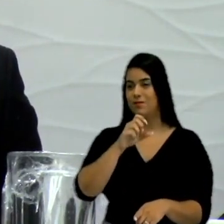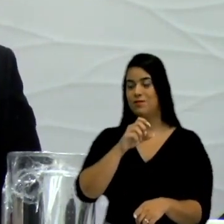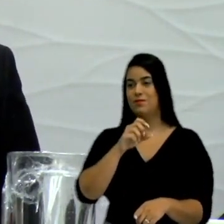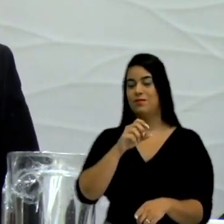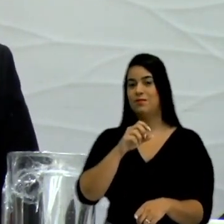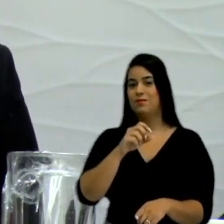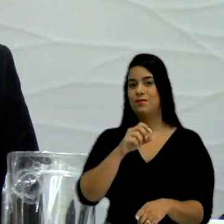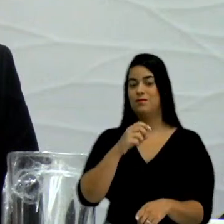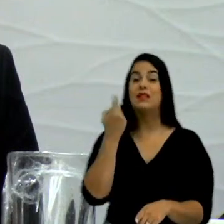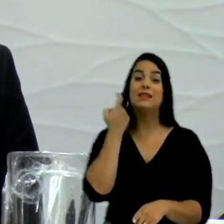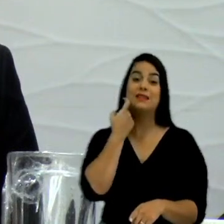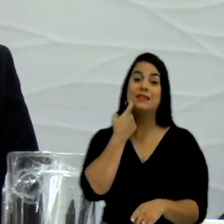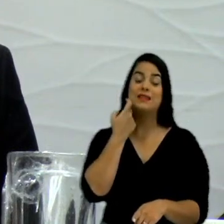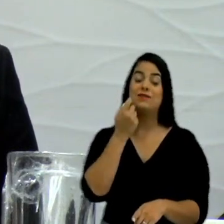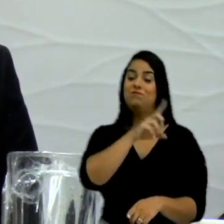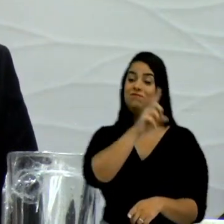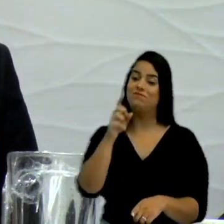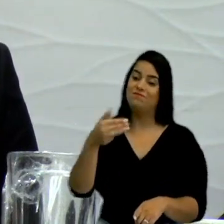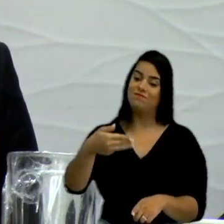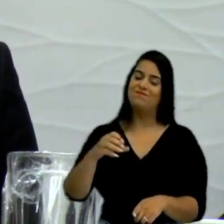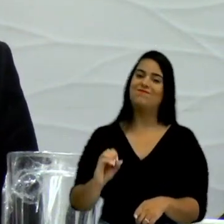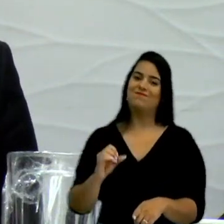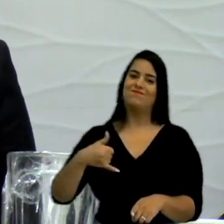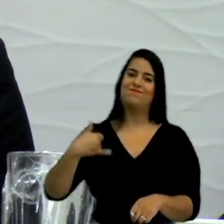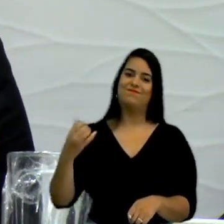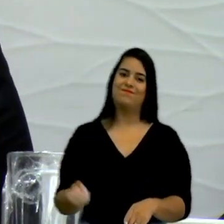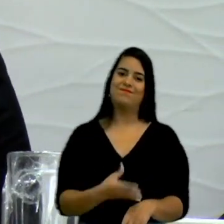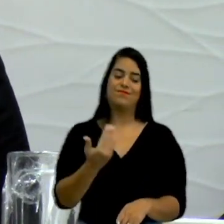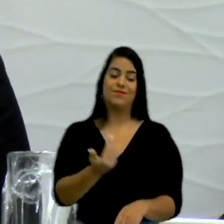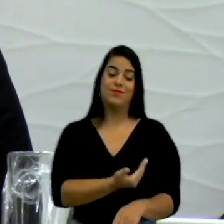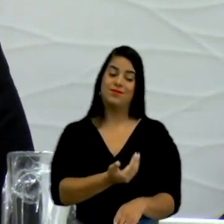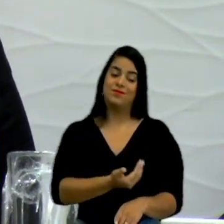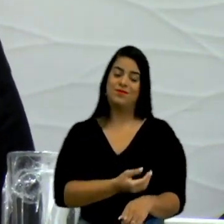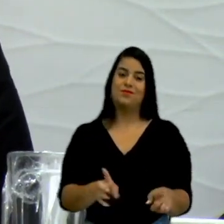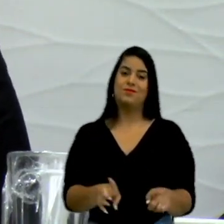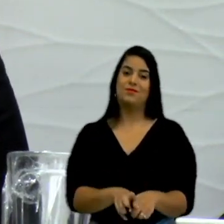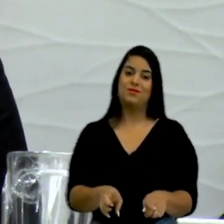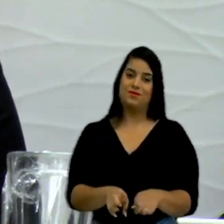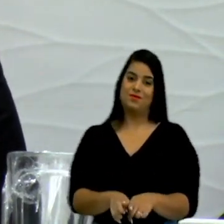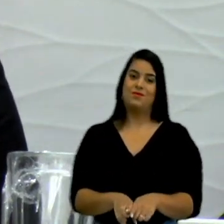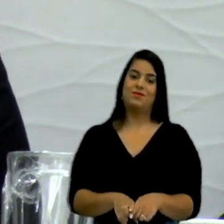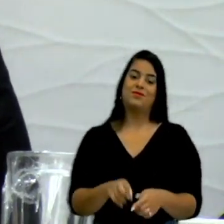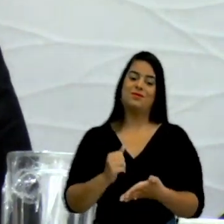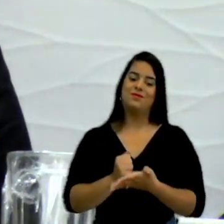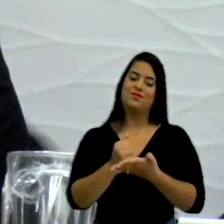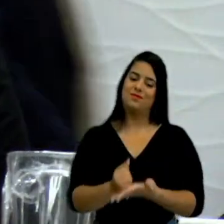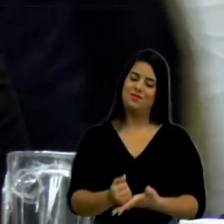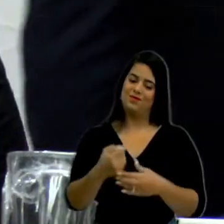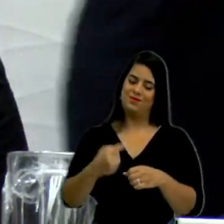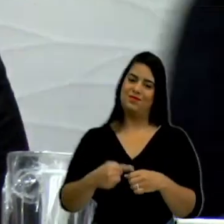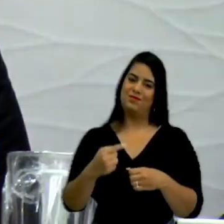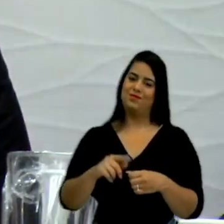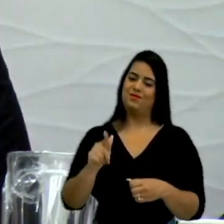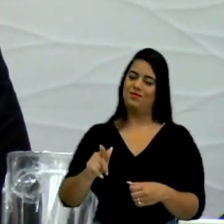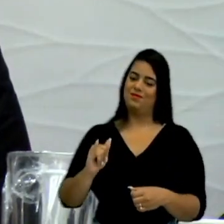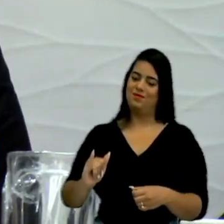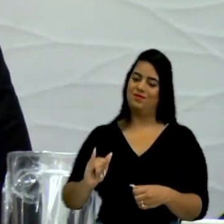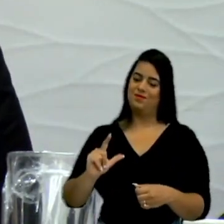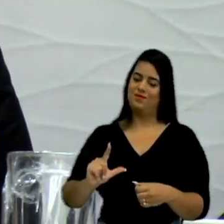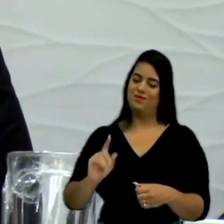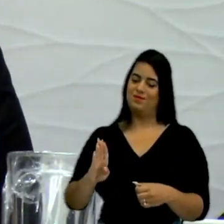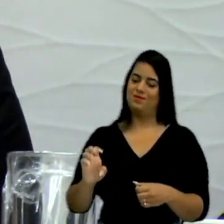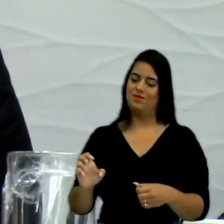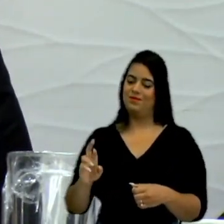aniversário, e ao meu amigo e grande colaborador desse município, Gilberto Ascioli, que no próximo